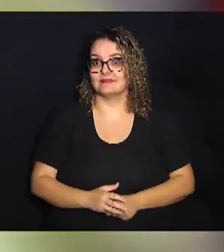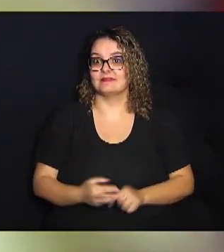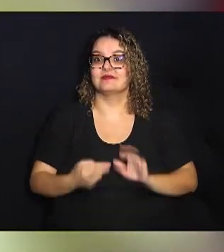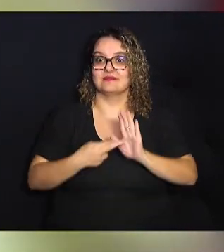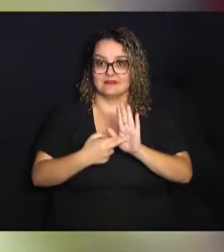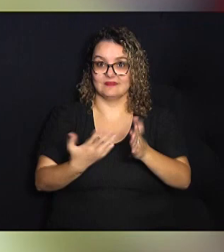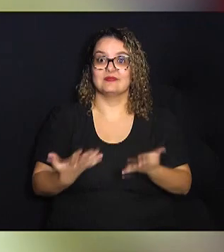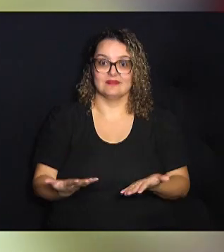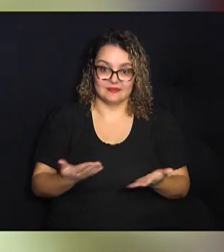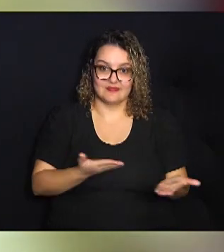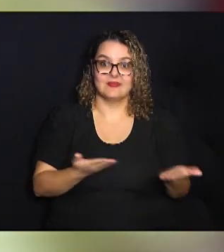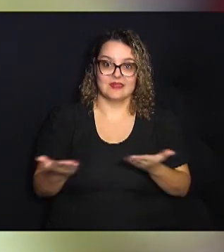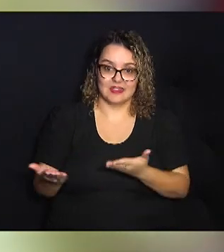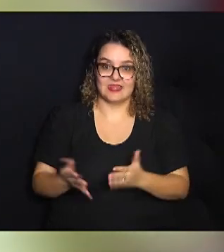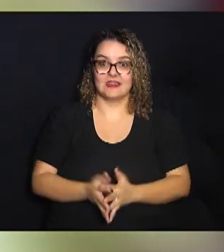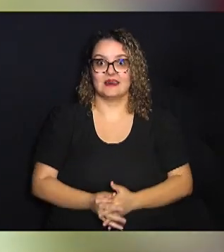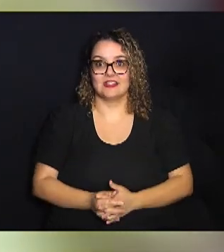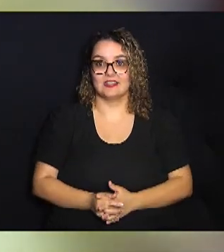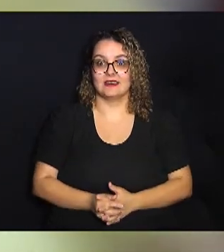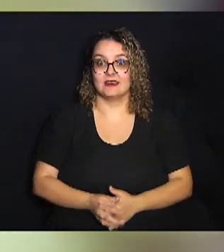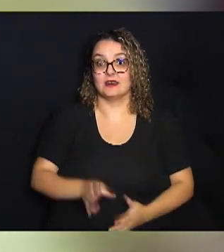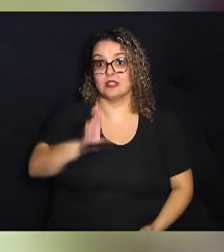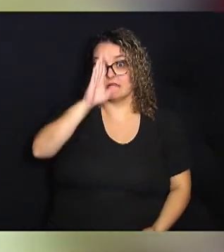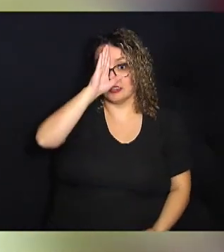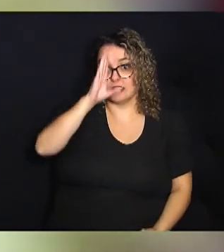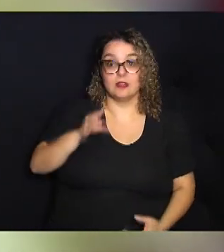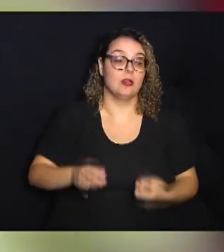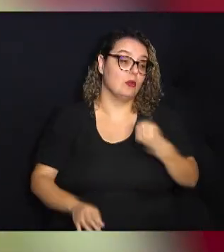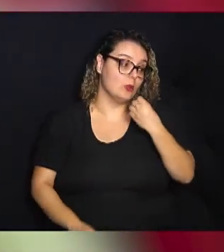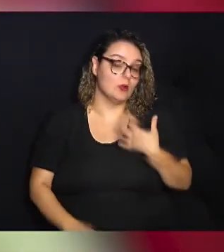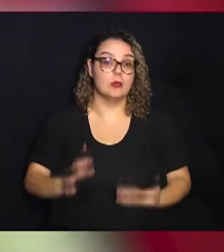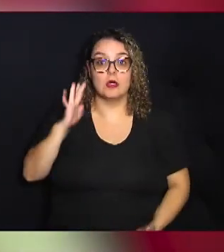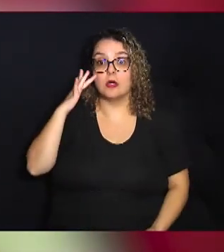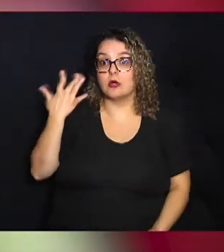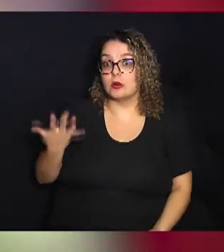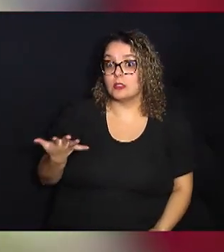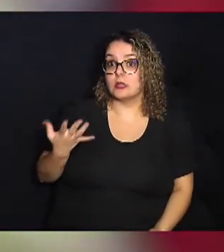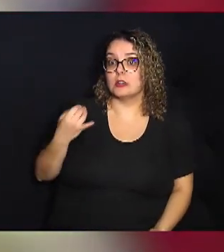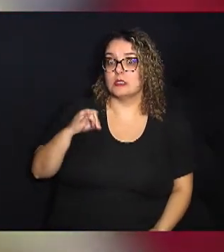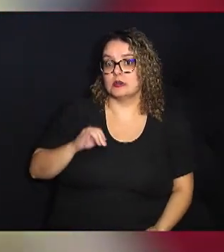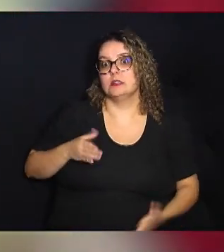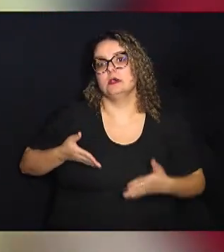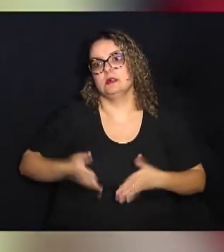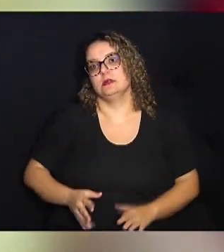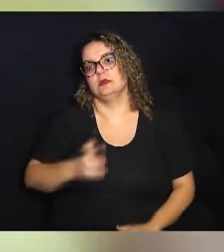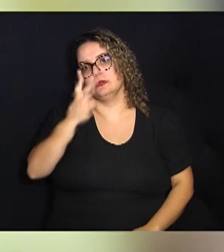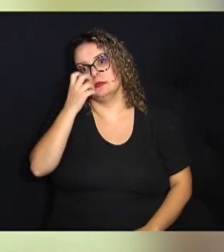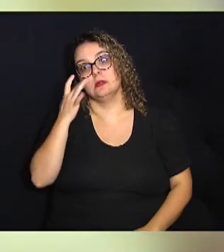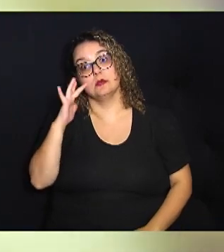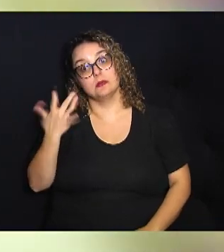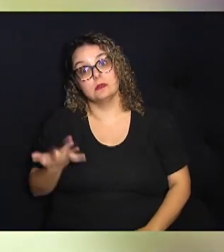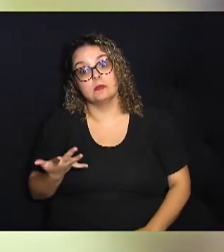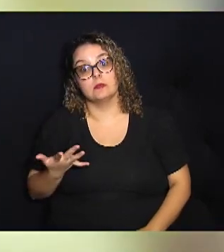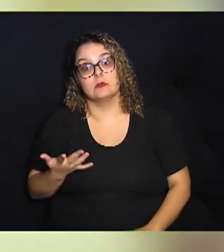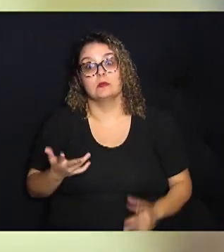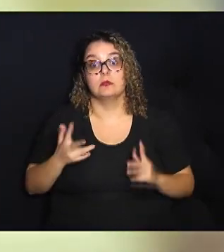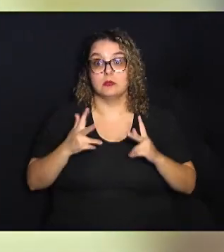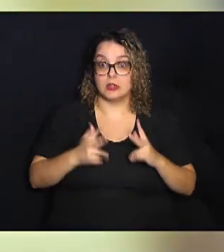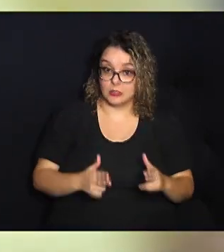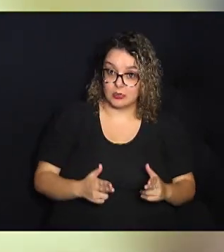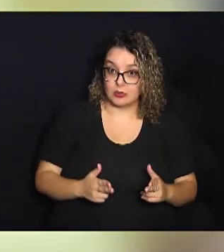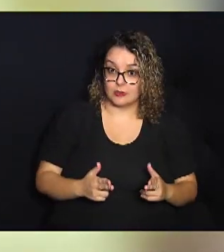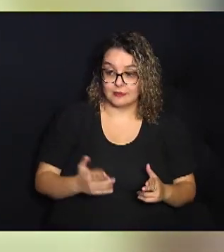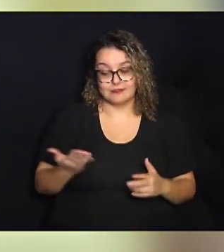representada nessa apresentação. Principalmente, não sei se eu fosse uma pessoa que já nasceu cega, não sei. Mas como eu vivi os